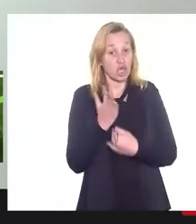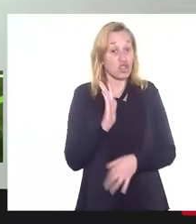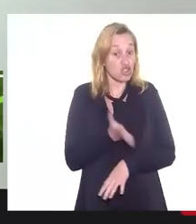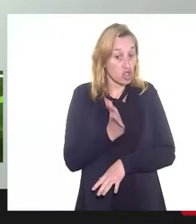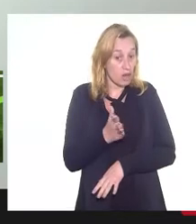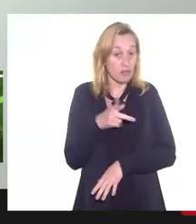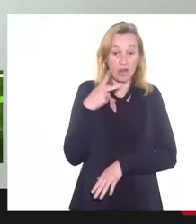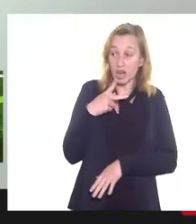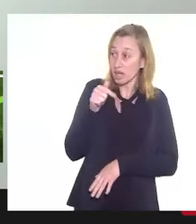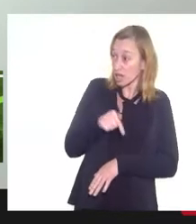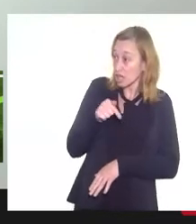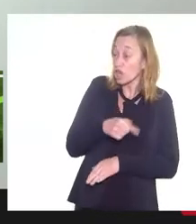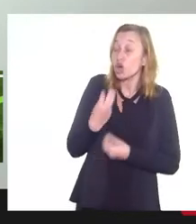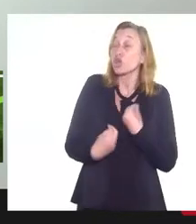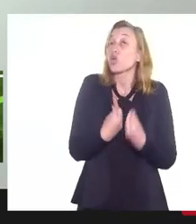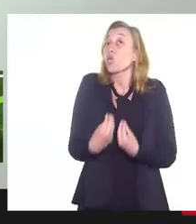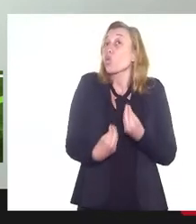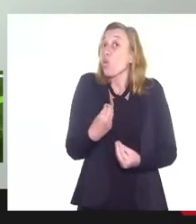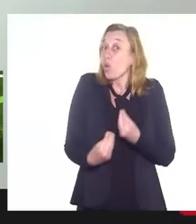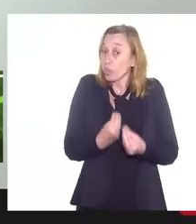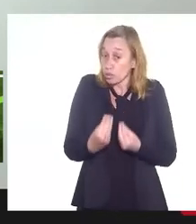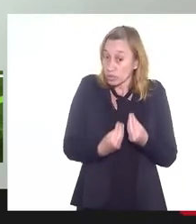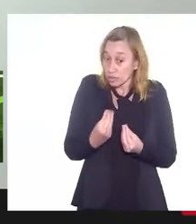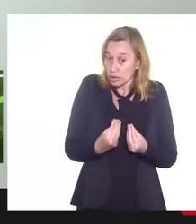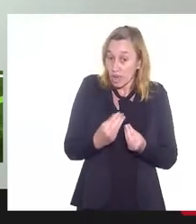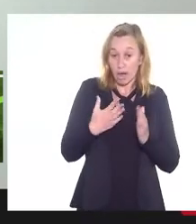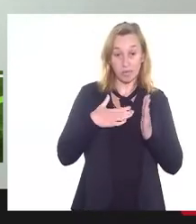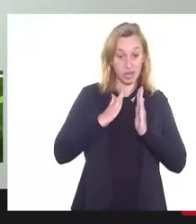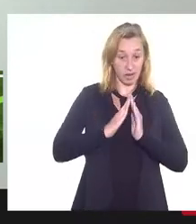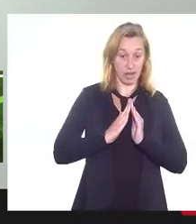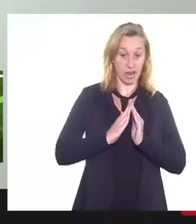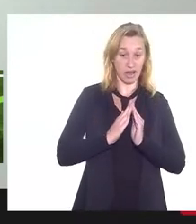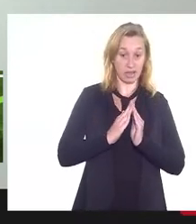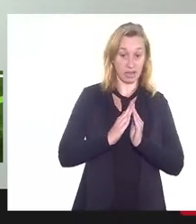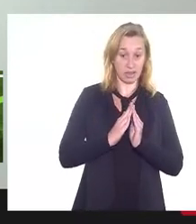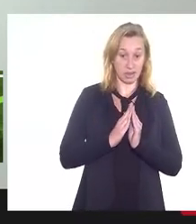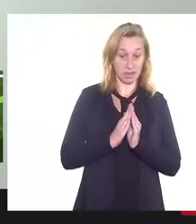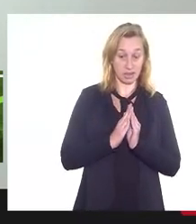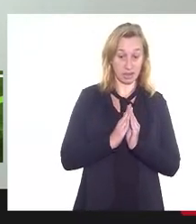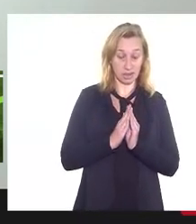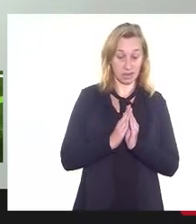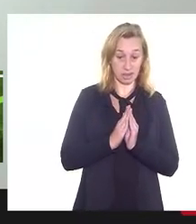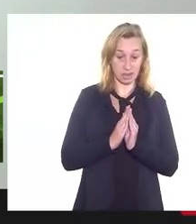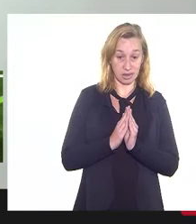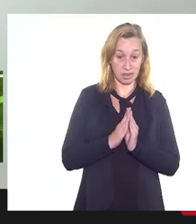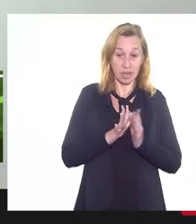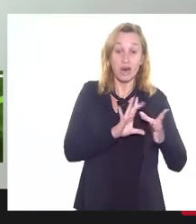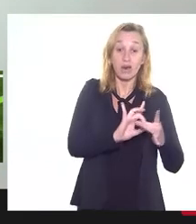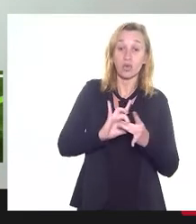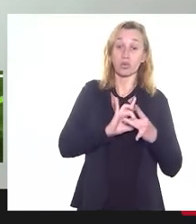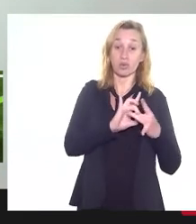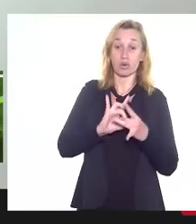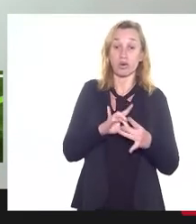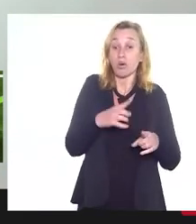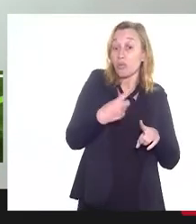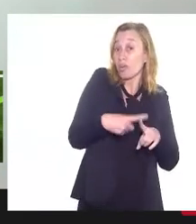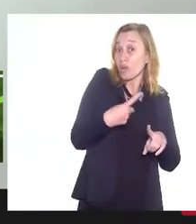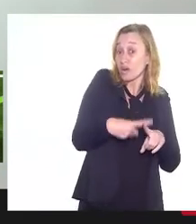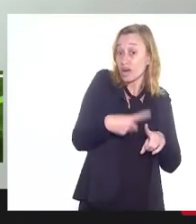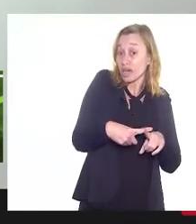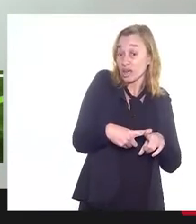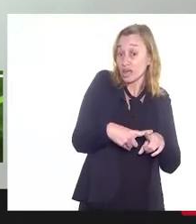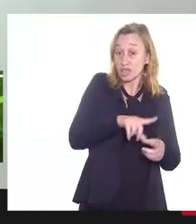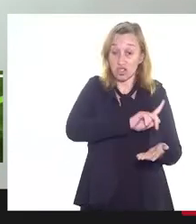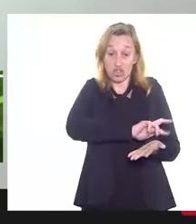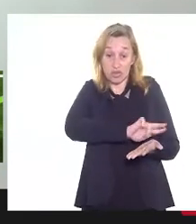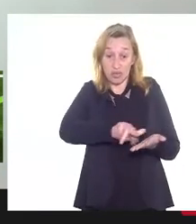aqui de como a minha casa era bastante ecumênica, porque tinha